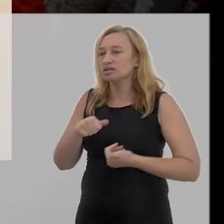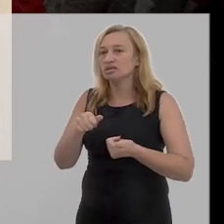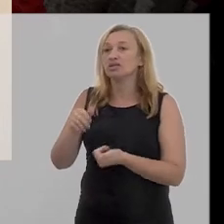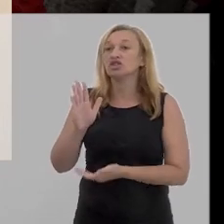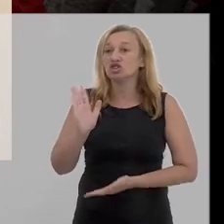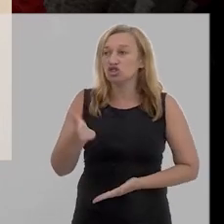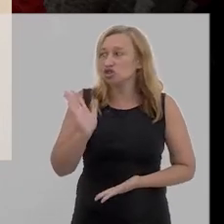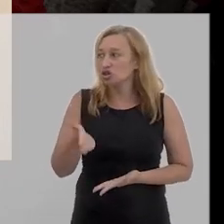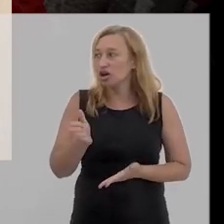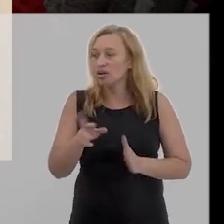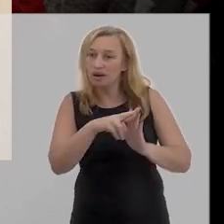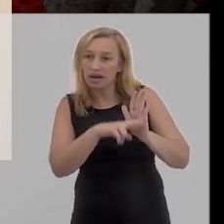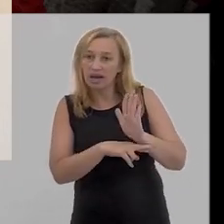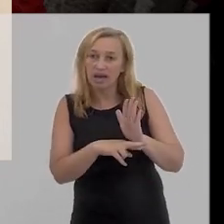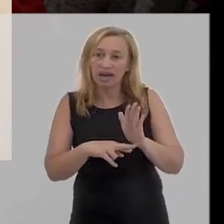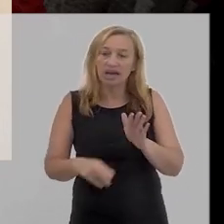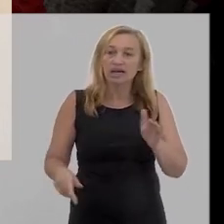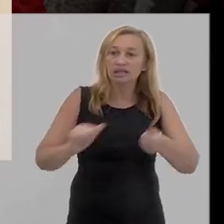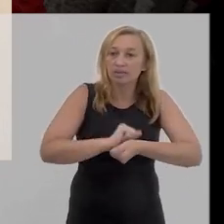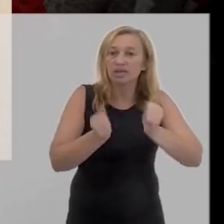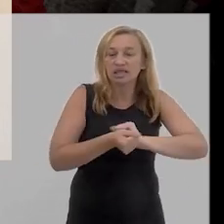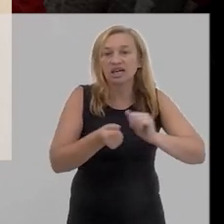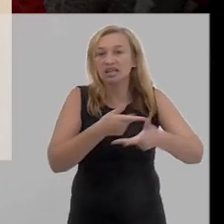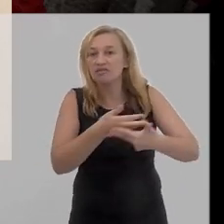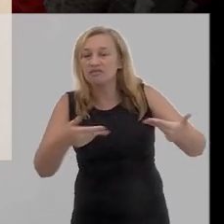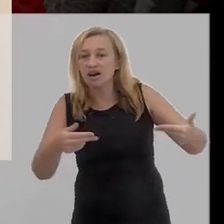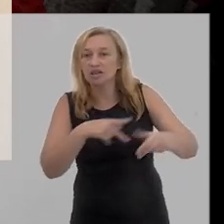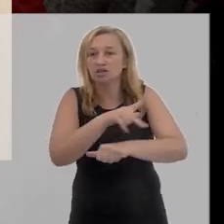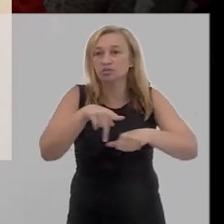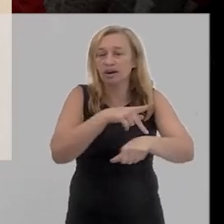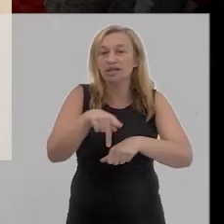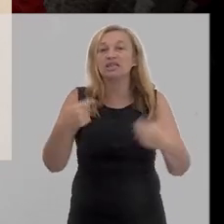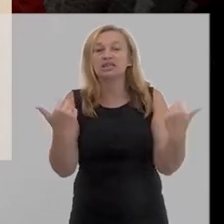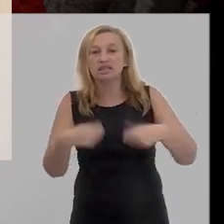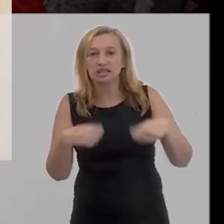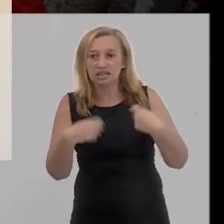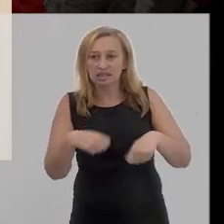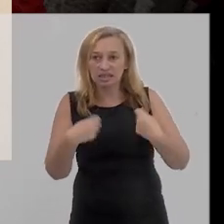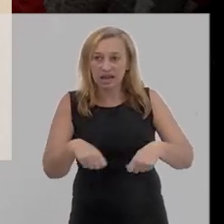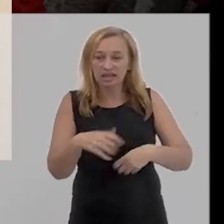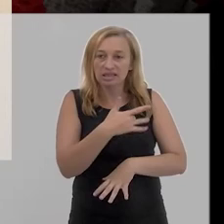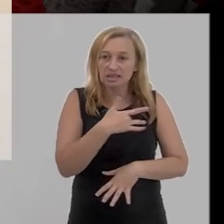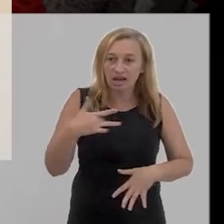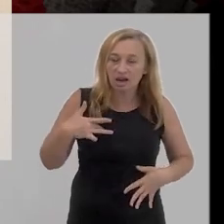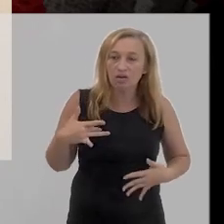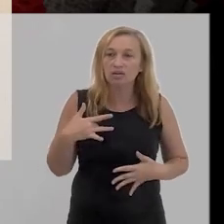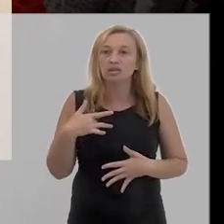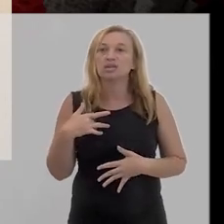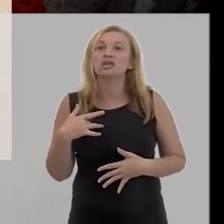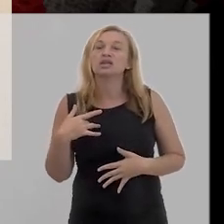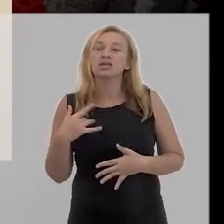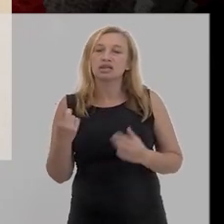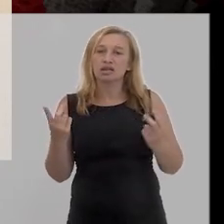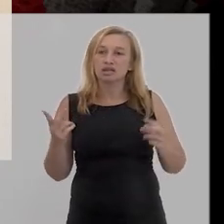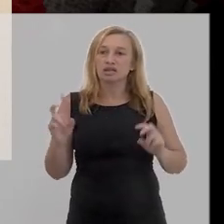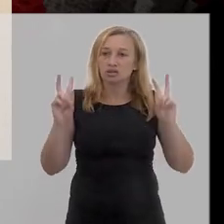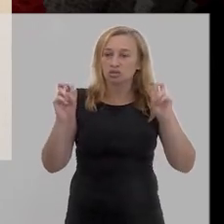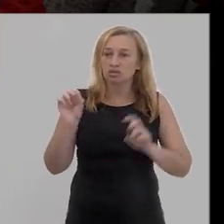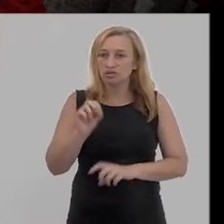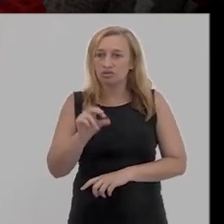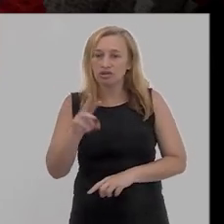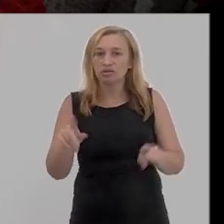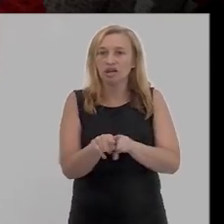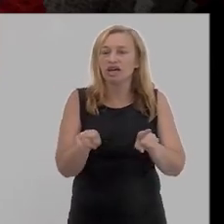uma conduta adotada em vários países por uma necessidade sanitária e questões epidemiológicas